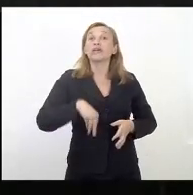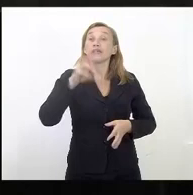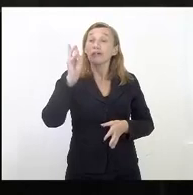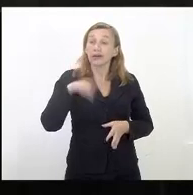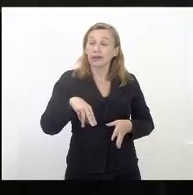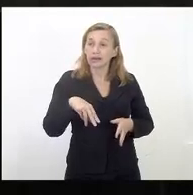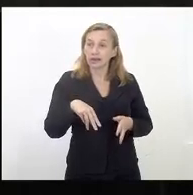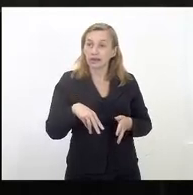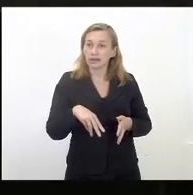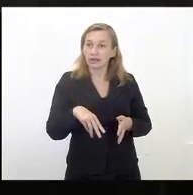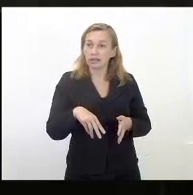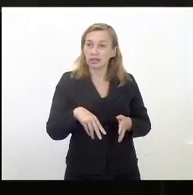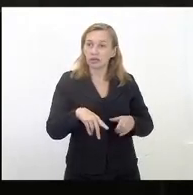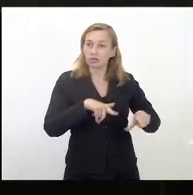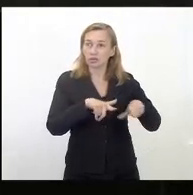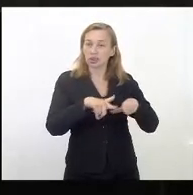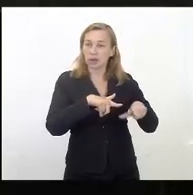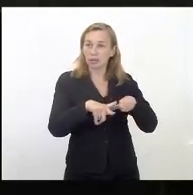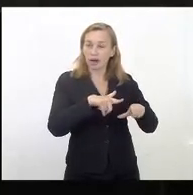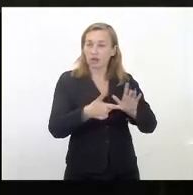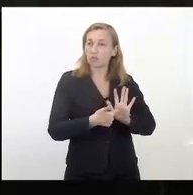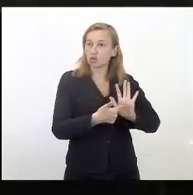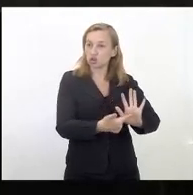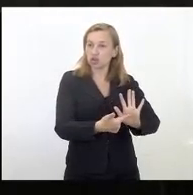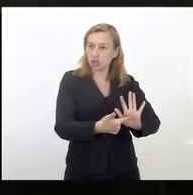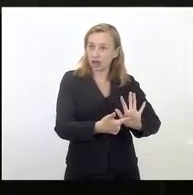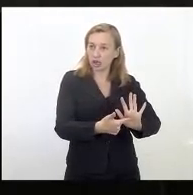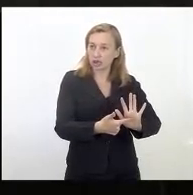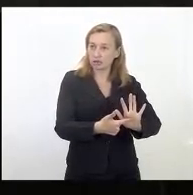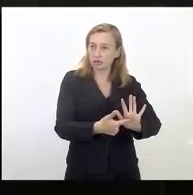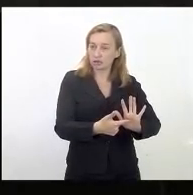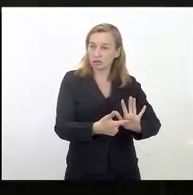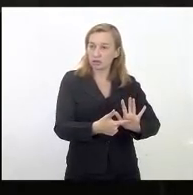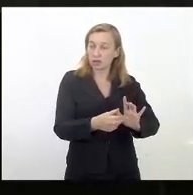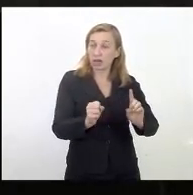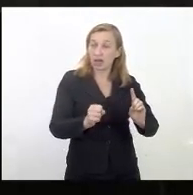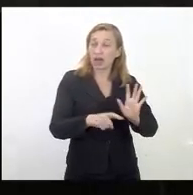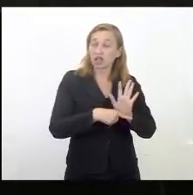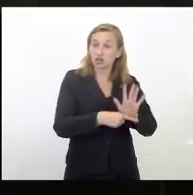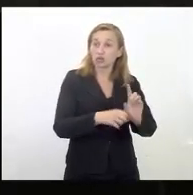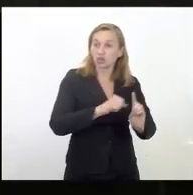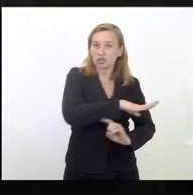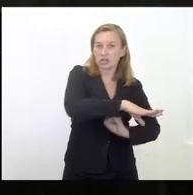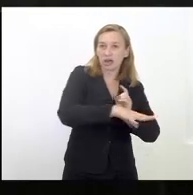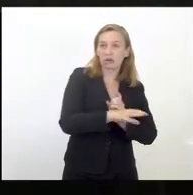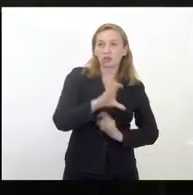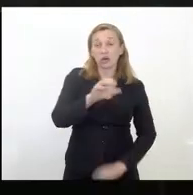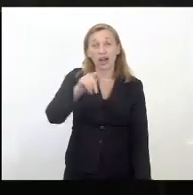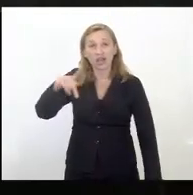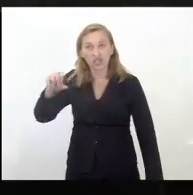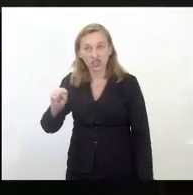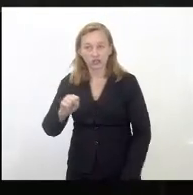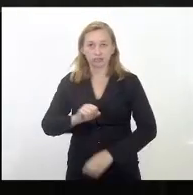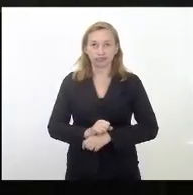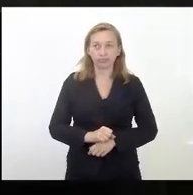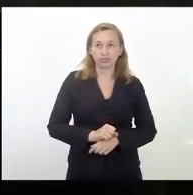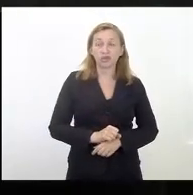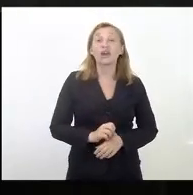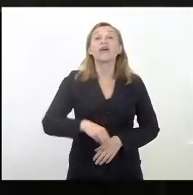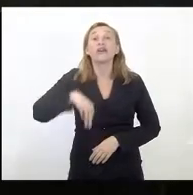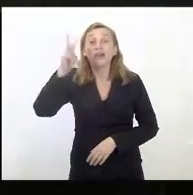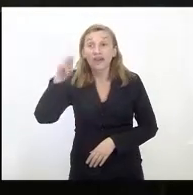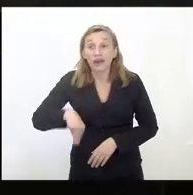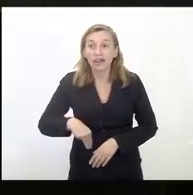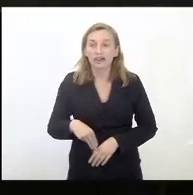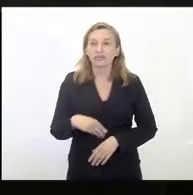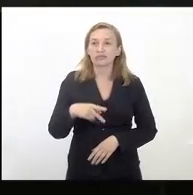na ponta no centro de referência e assistência social os Cras né quem é que garante na